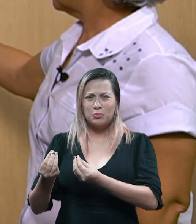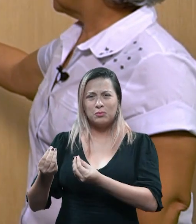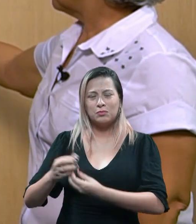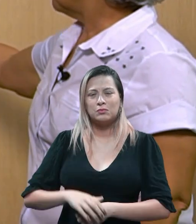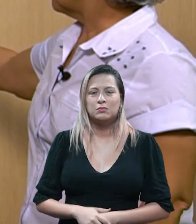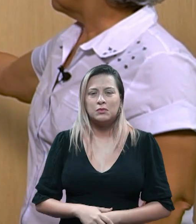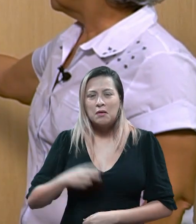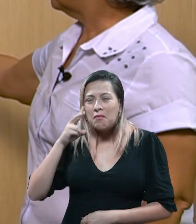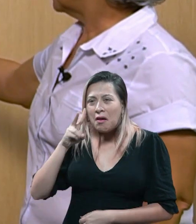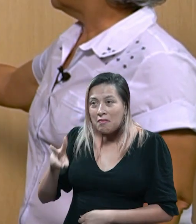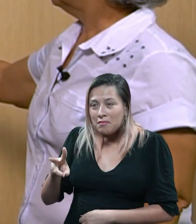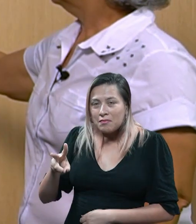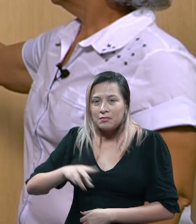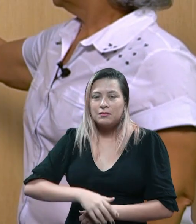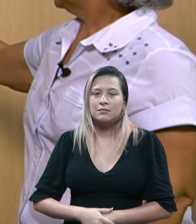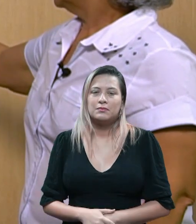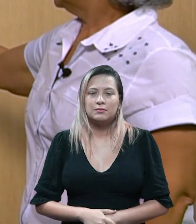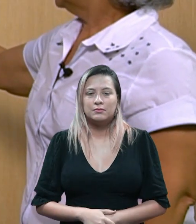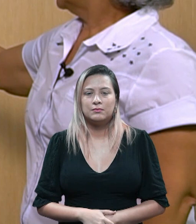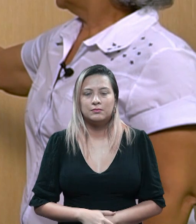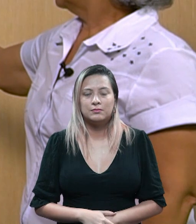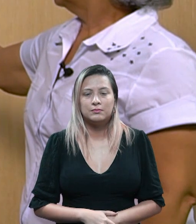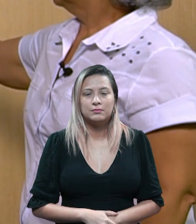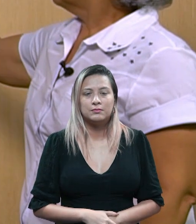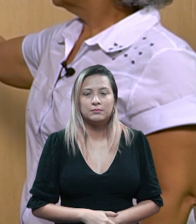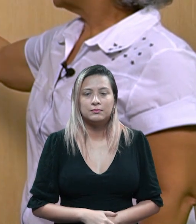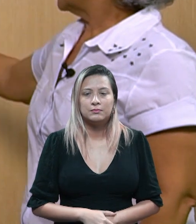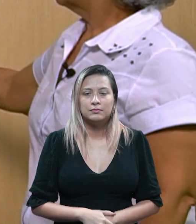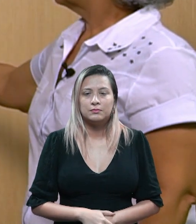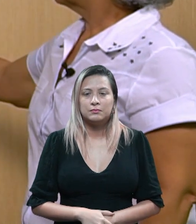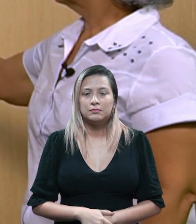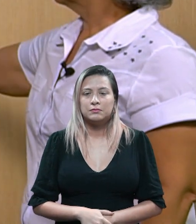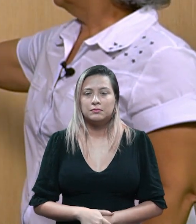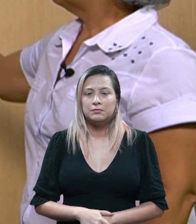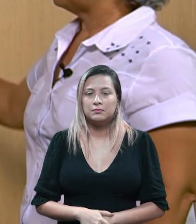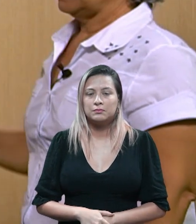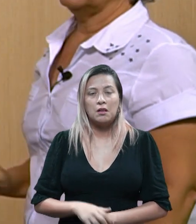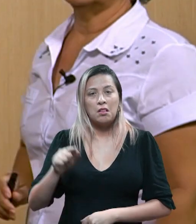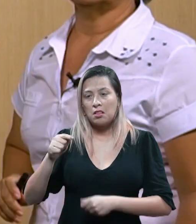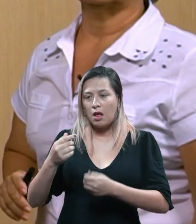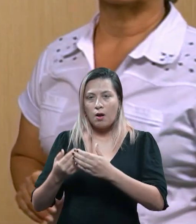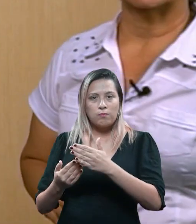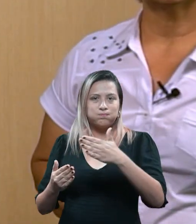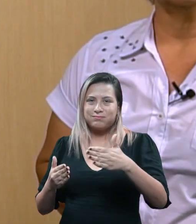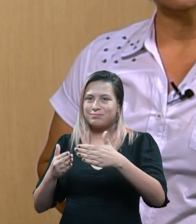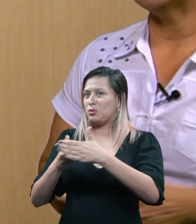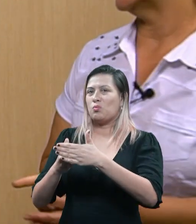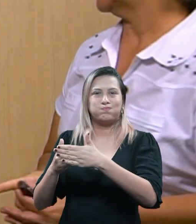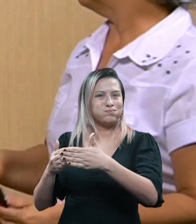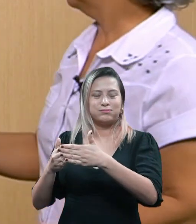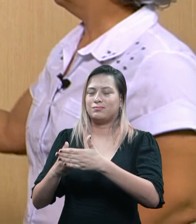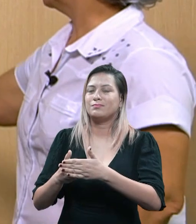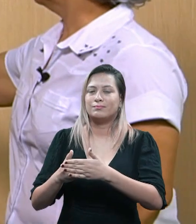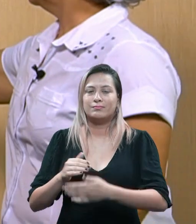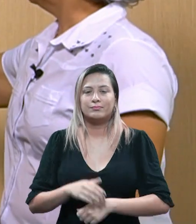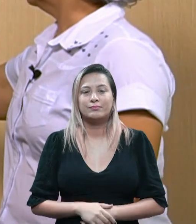aí você vai ver o acúmulo de sebo e não consegue romper, e às vezes ele